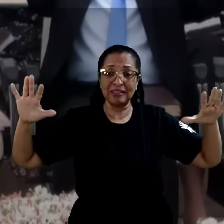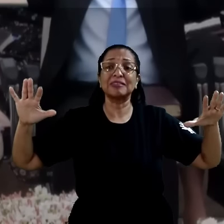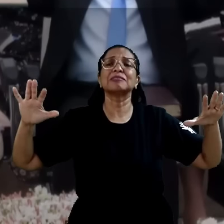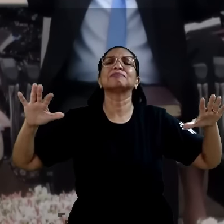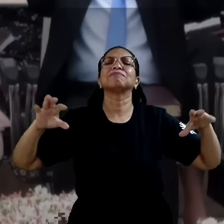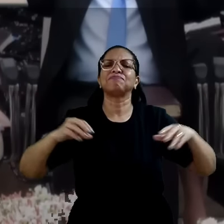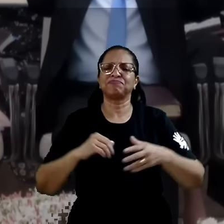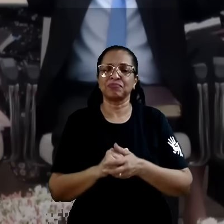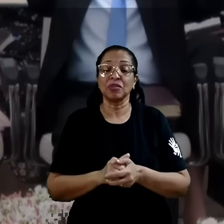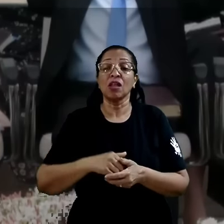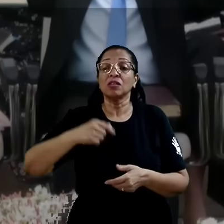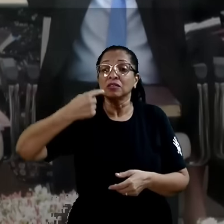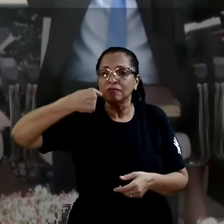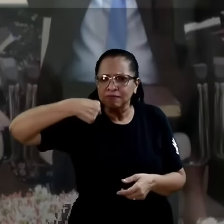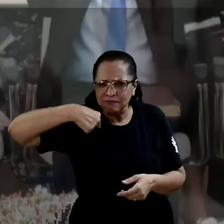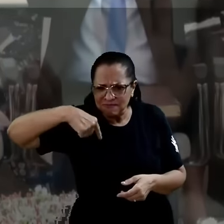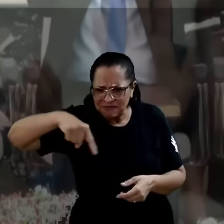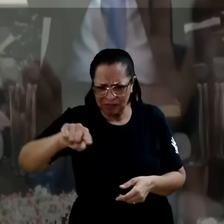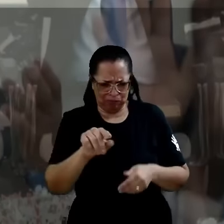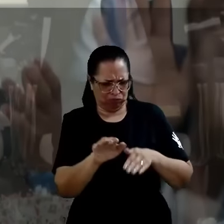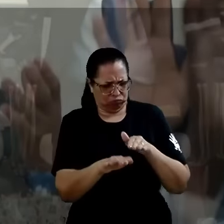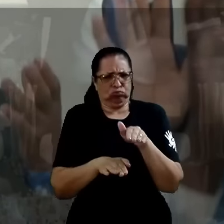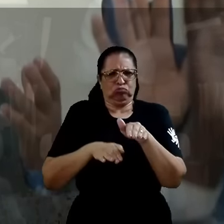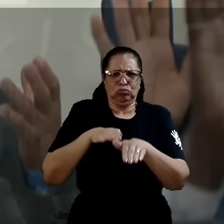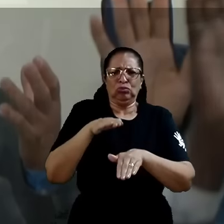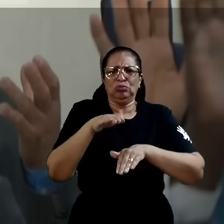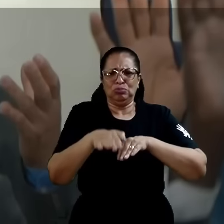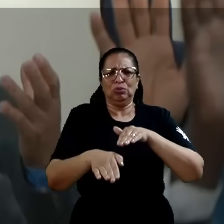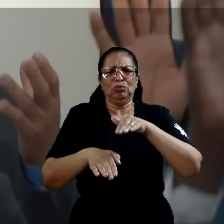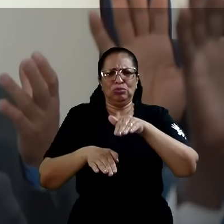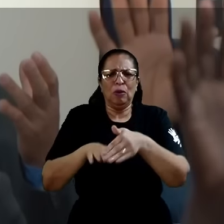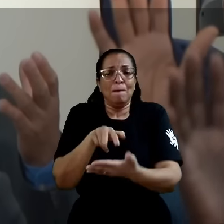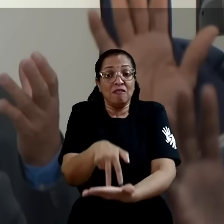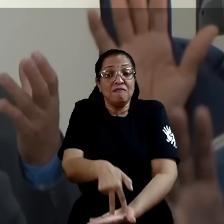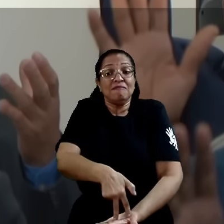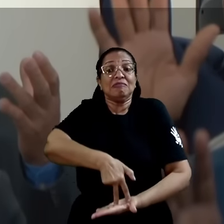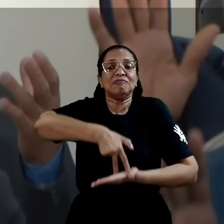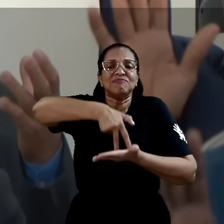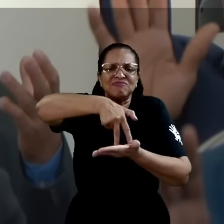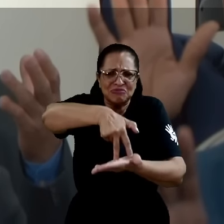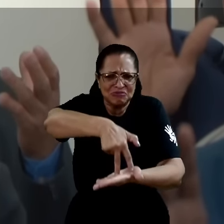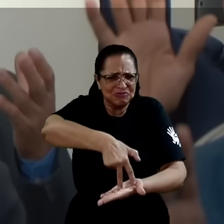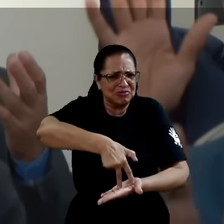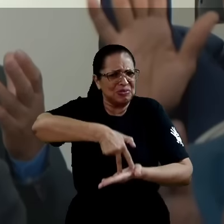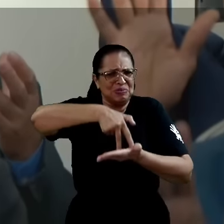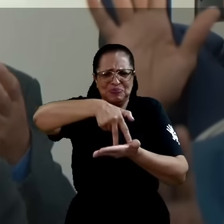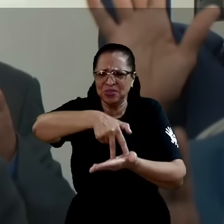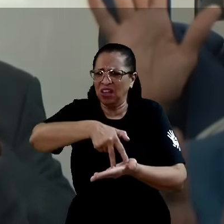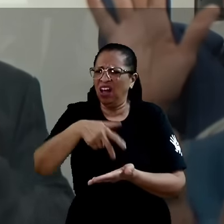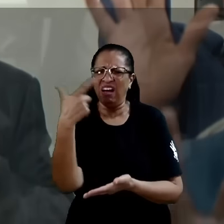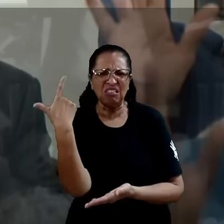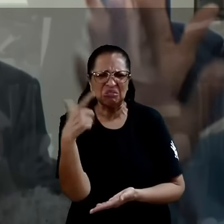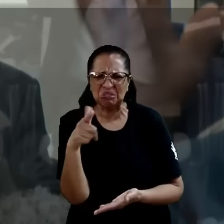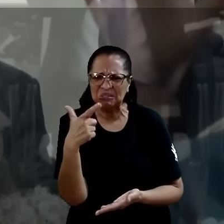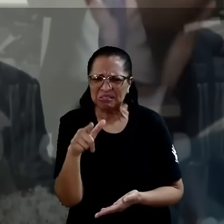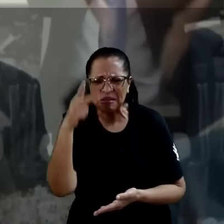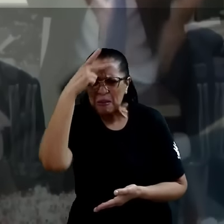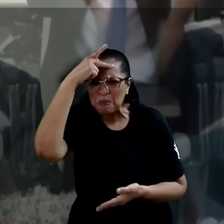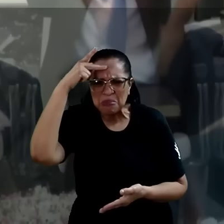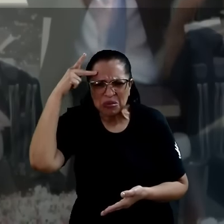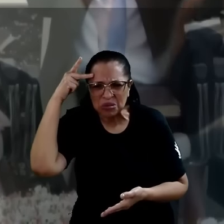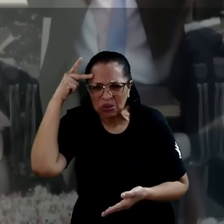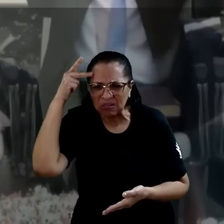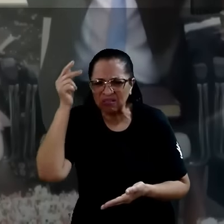pé eu vou fazer surgir milagre aí não tem tobia sambalate perturbado endemoniado que vai se